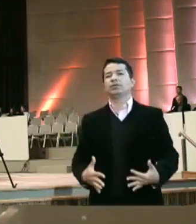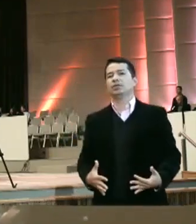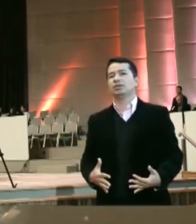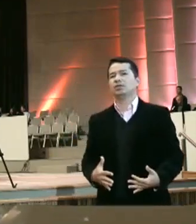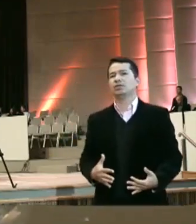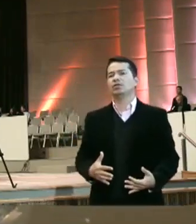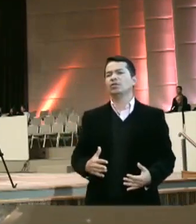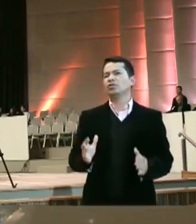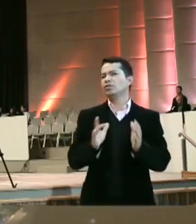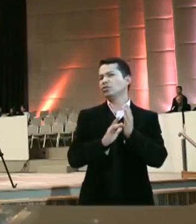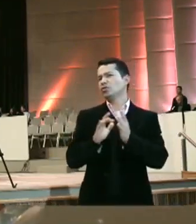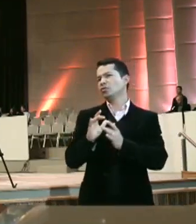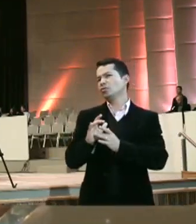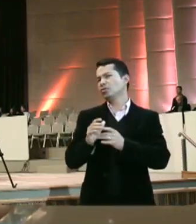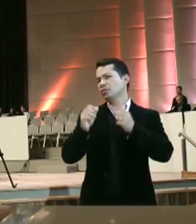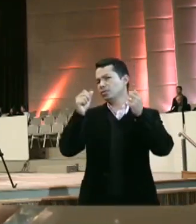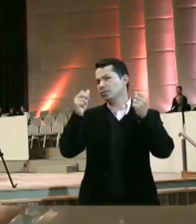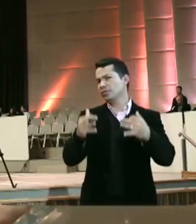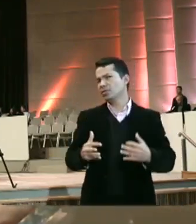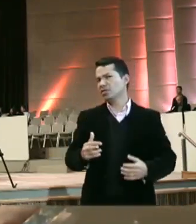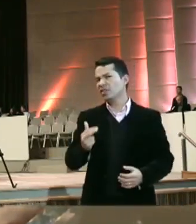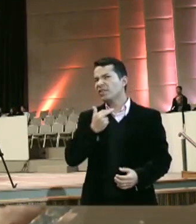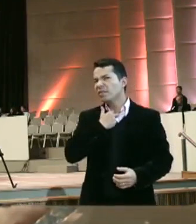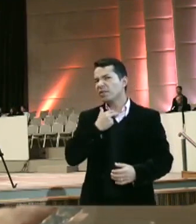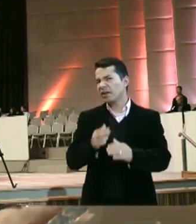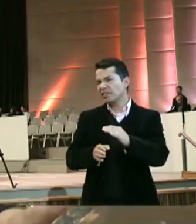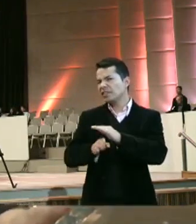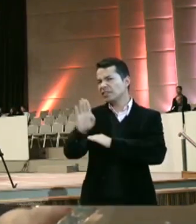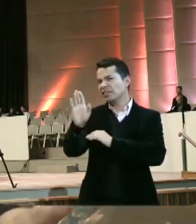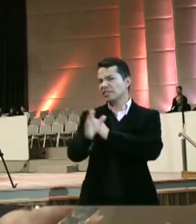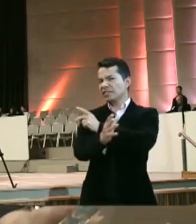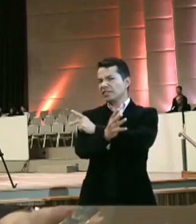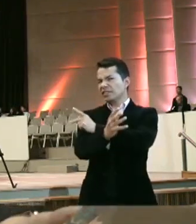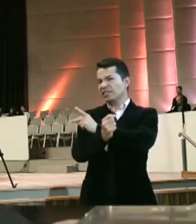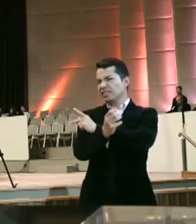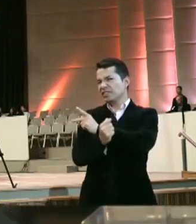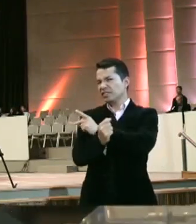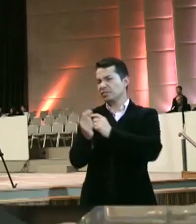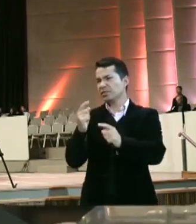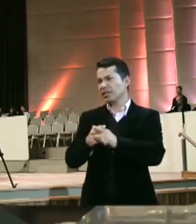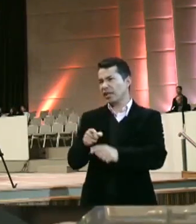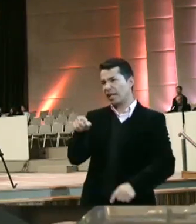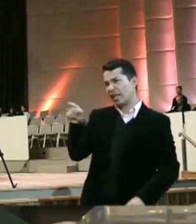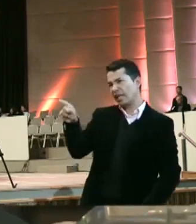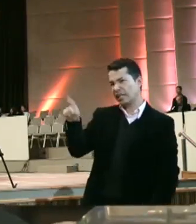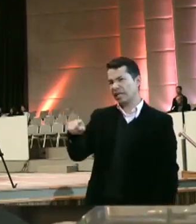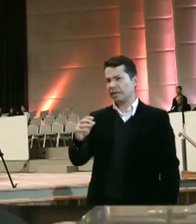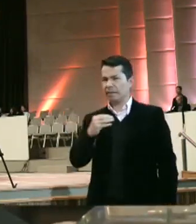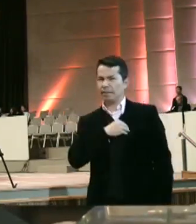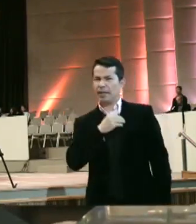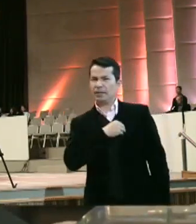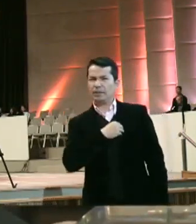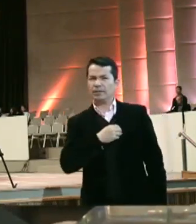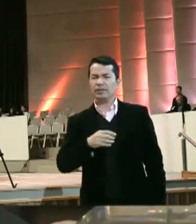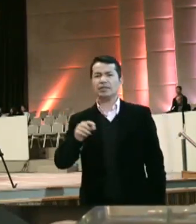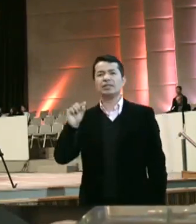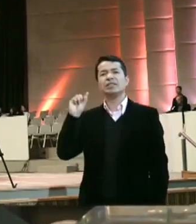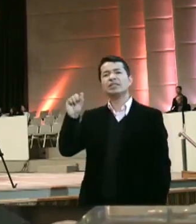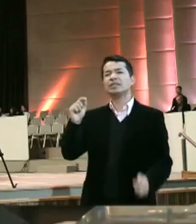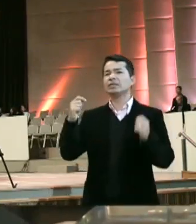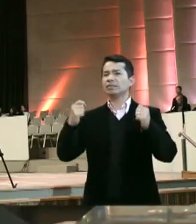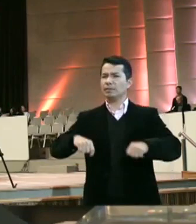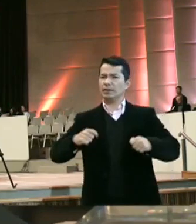é pecador? Mas quem é que precisa de médico, o são ou o doente? Eu estou na casa